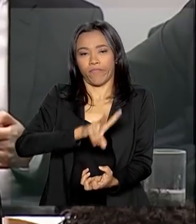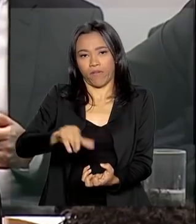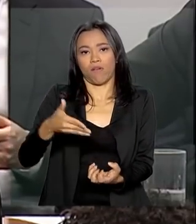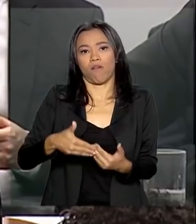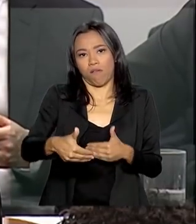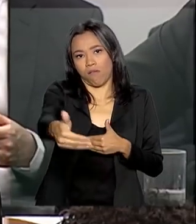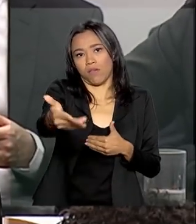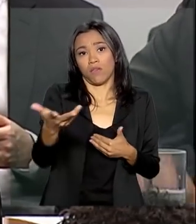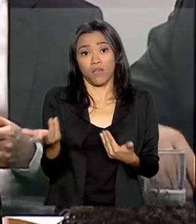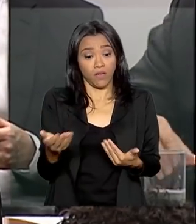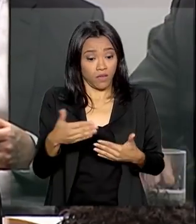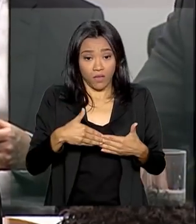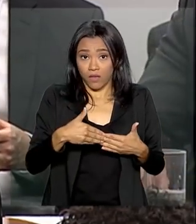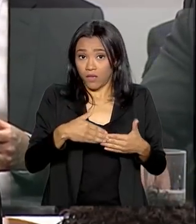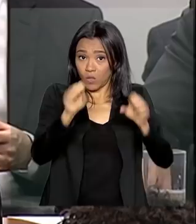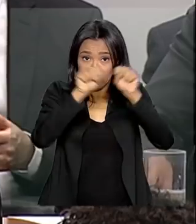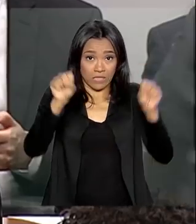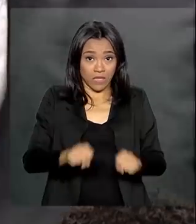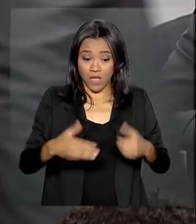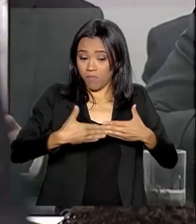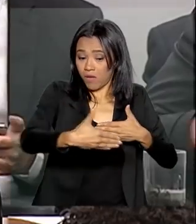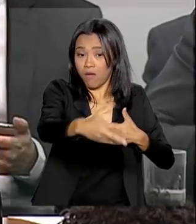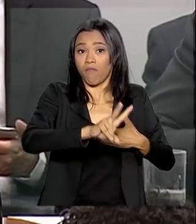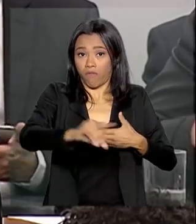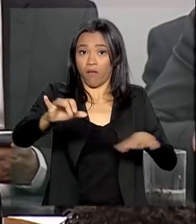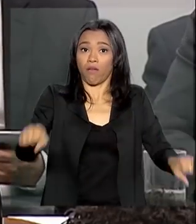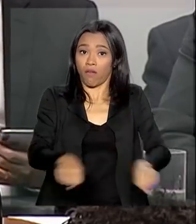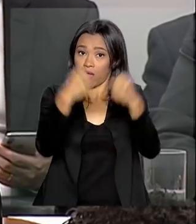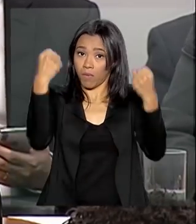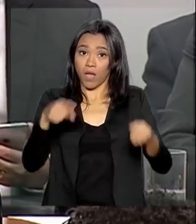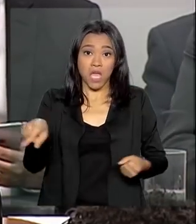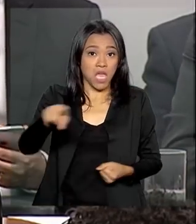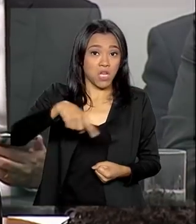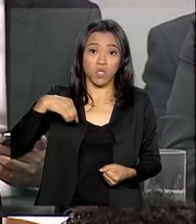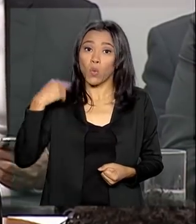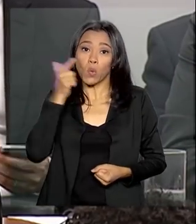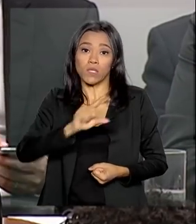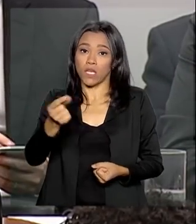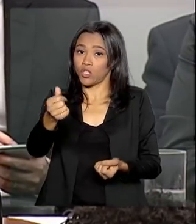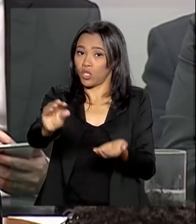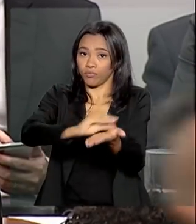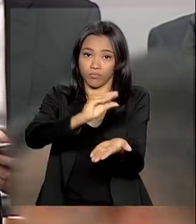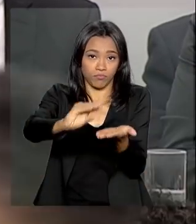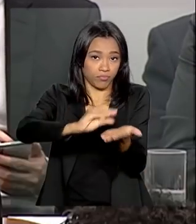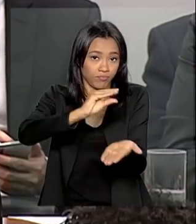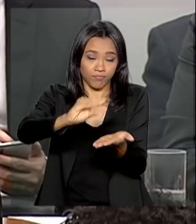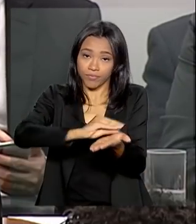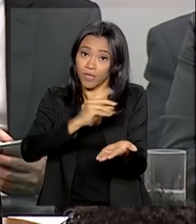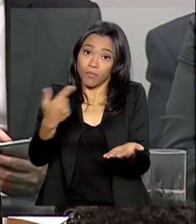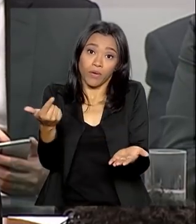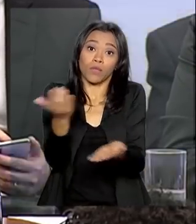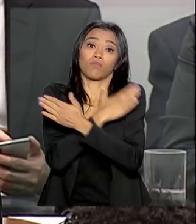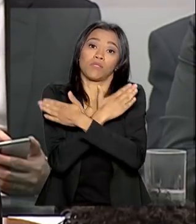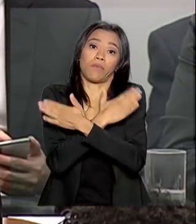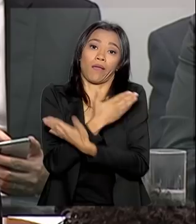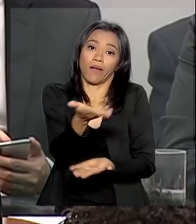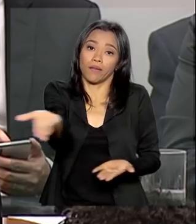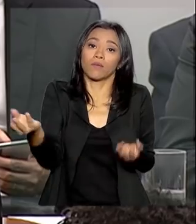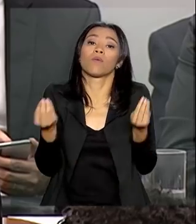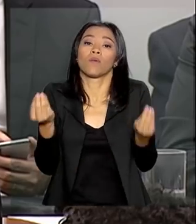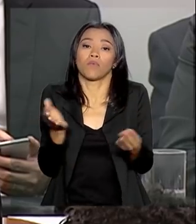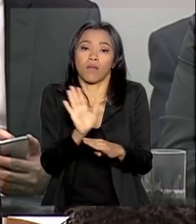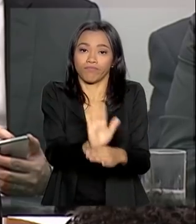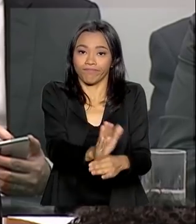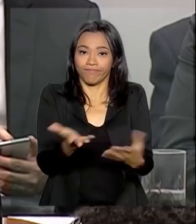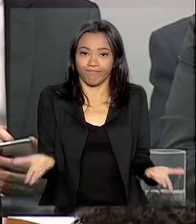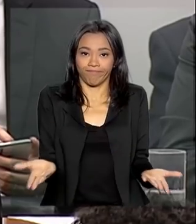E o sistema está quebrado, eles não conseguem contribuir para a Previdência, porque eles estão desempregados, e, ao mesmo